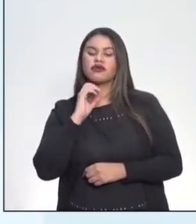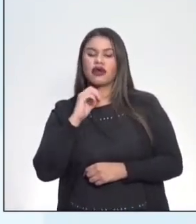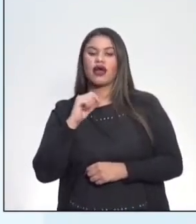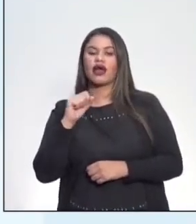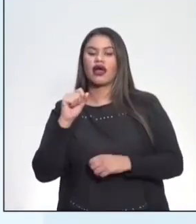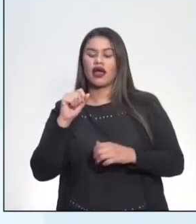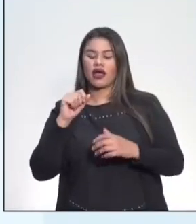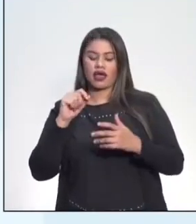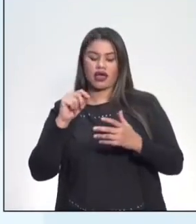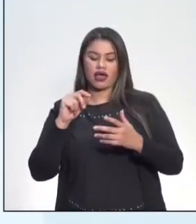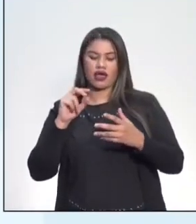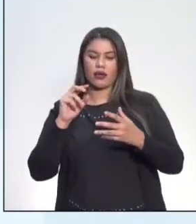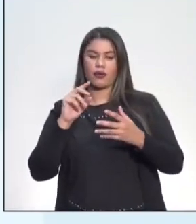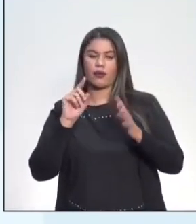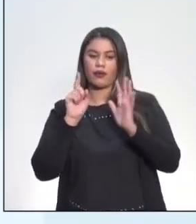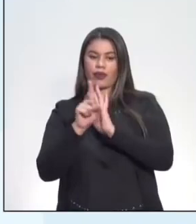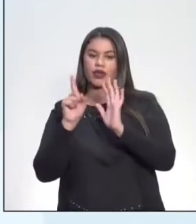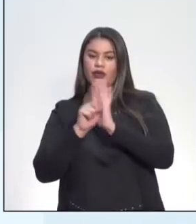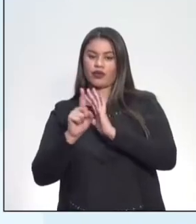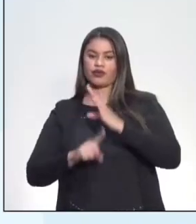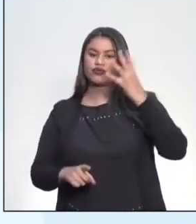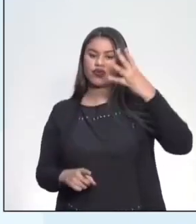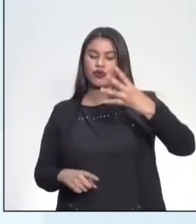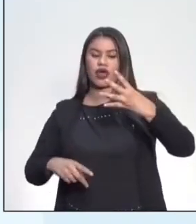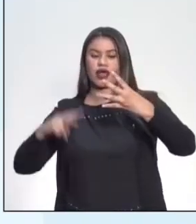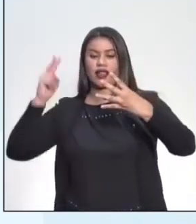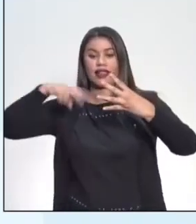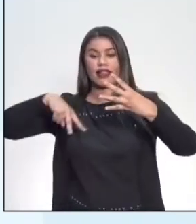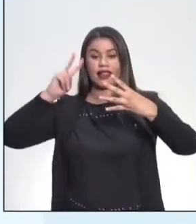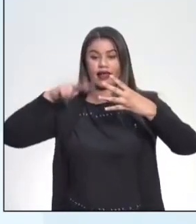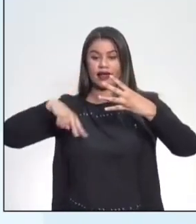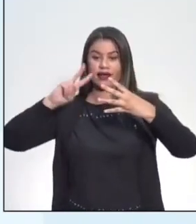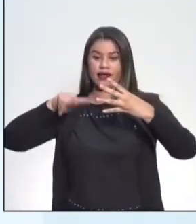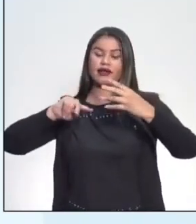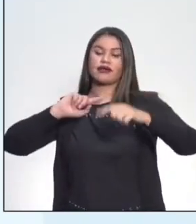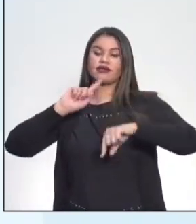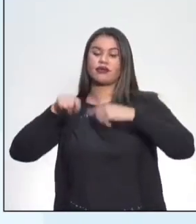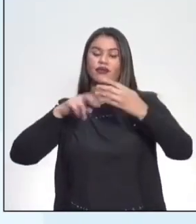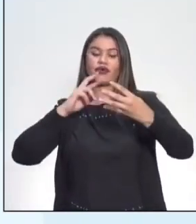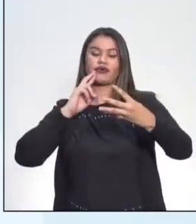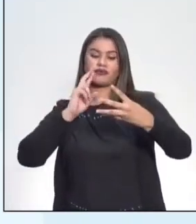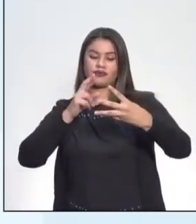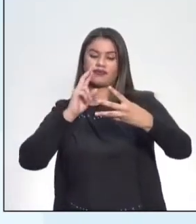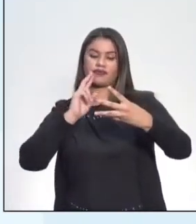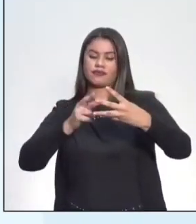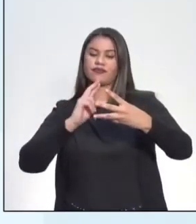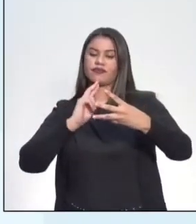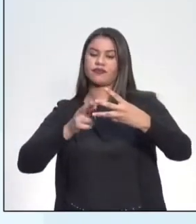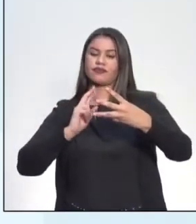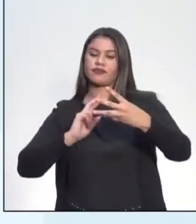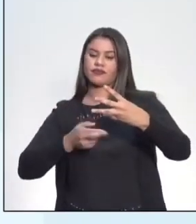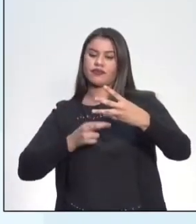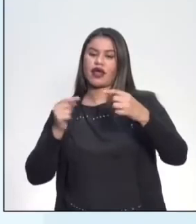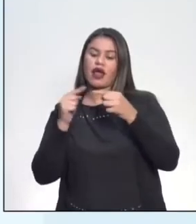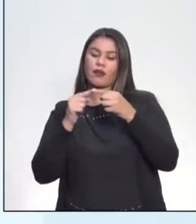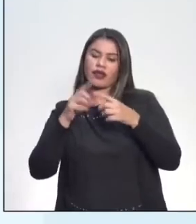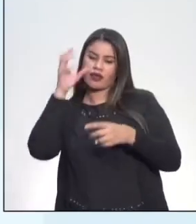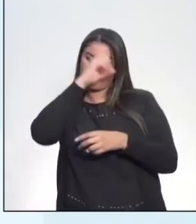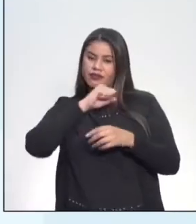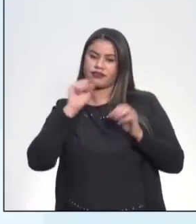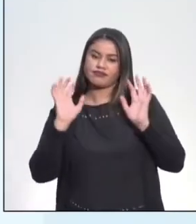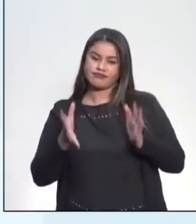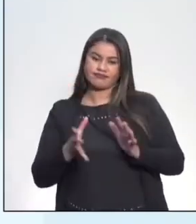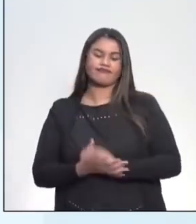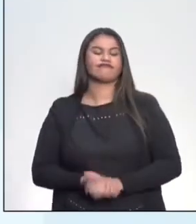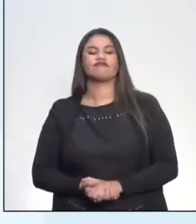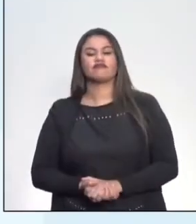caderno de vocês aquilo que vocês entenderam sobre a aula, sobre essas perguntas, dentro daquilo que a gente já explicou para vocês anteriormente. Tudo